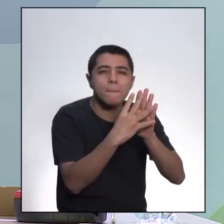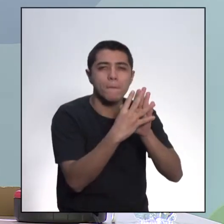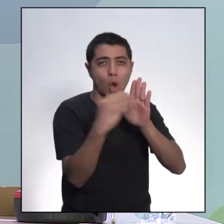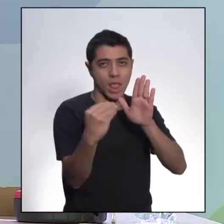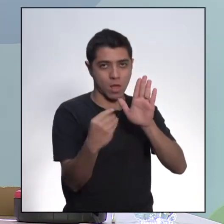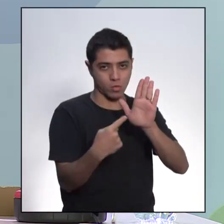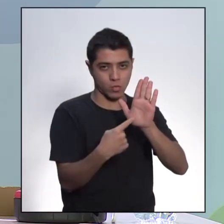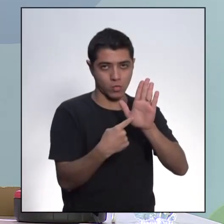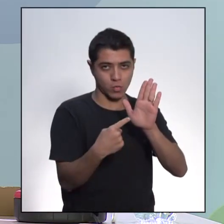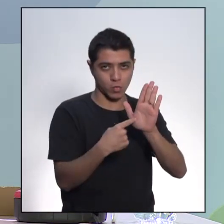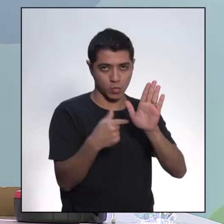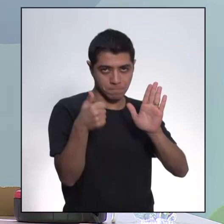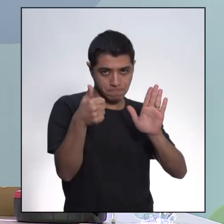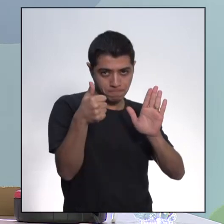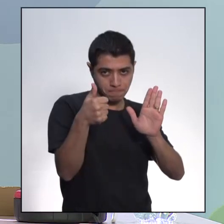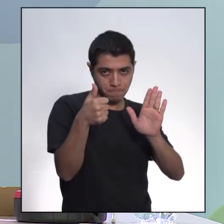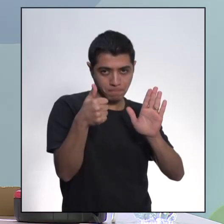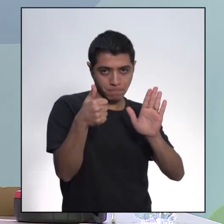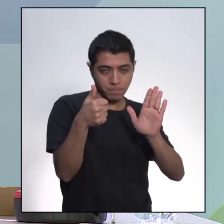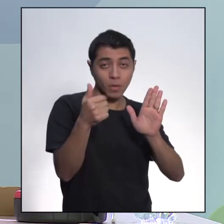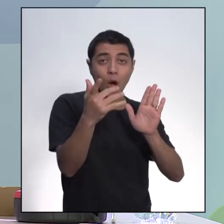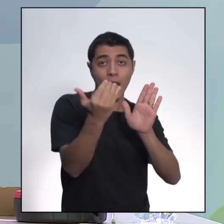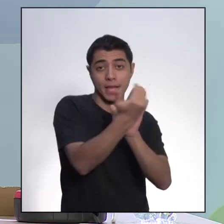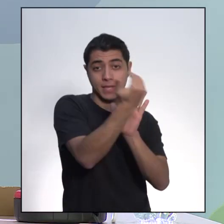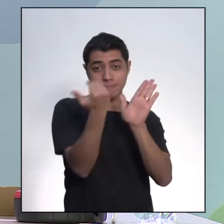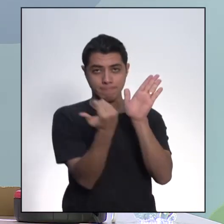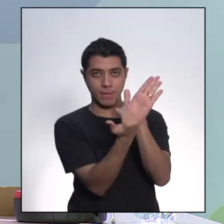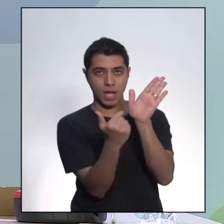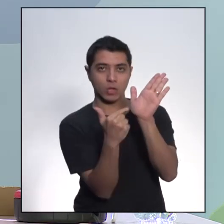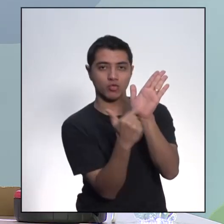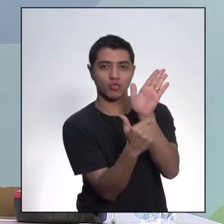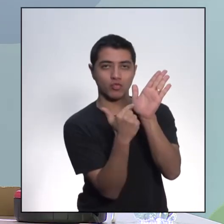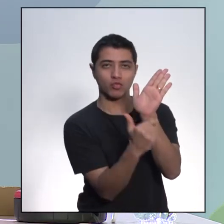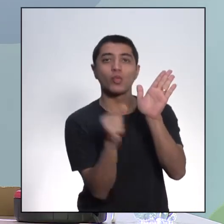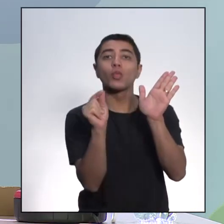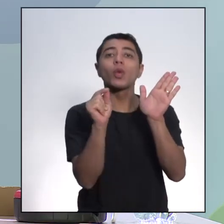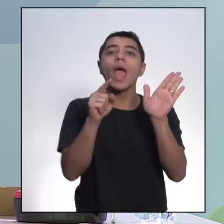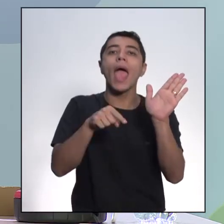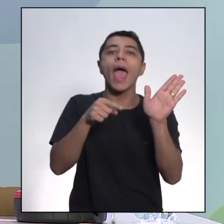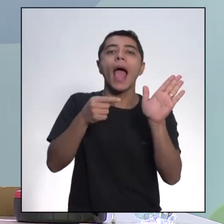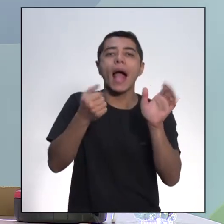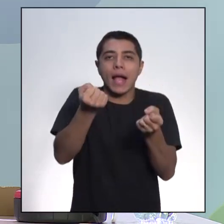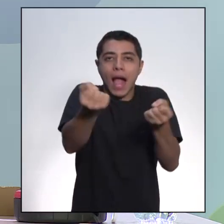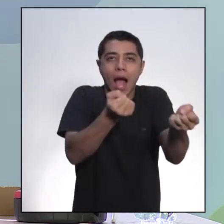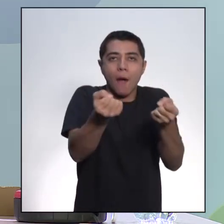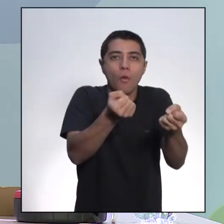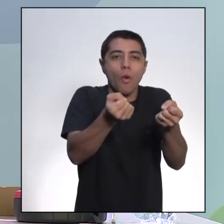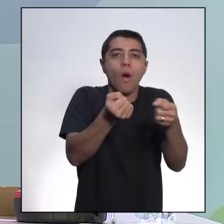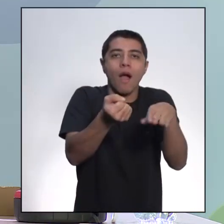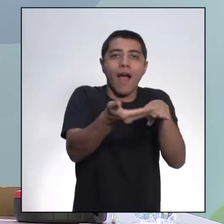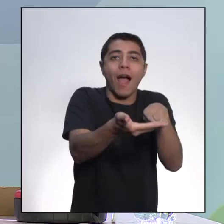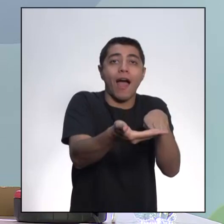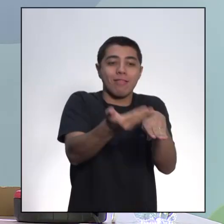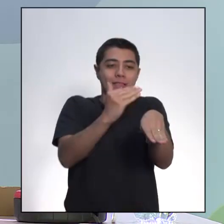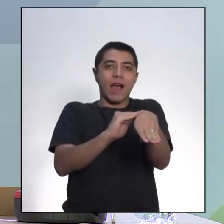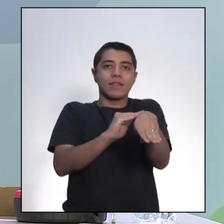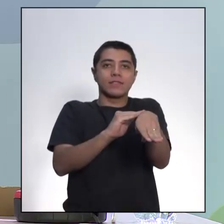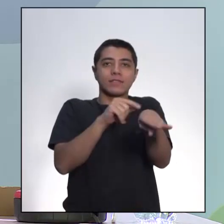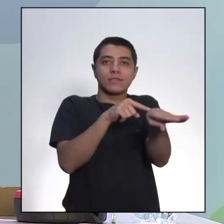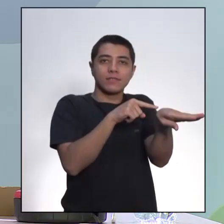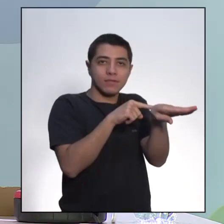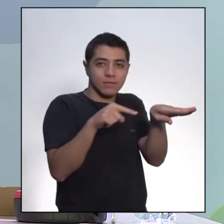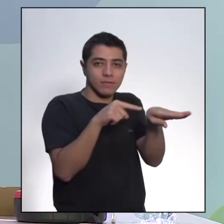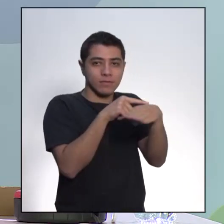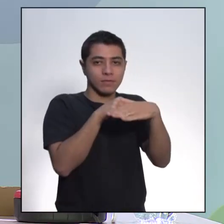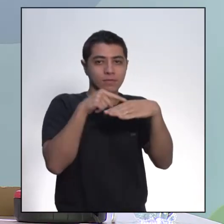Por exemplo, aqui vai ser, essa parte aqui vai ser a nossa parte de trás do carrinho. Então, eu vou medir aqui com a régua 11 centímetros,